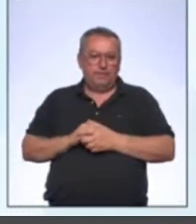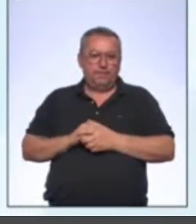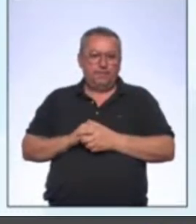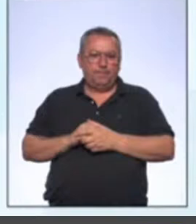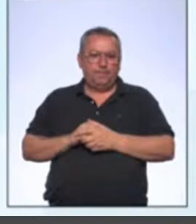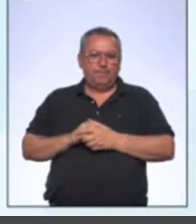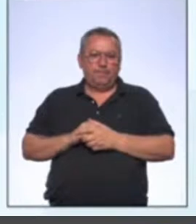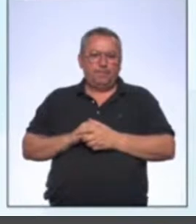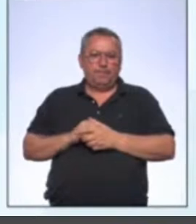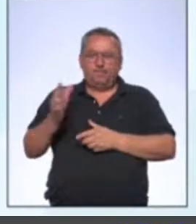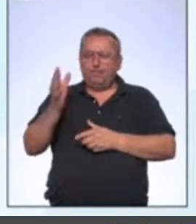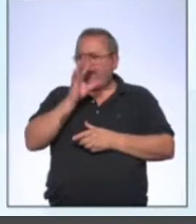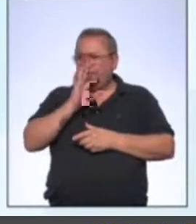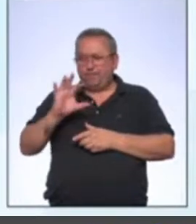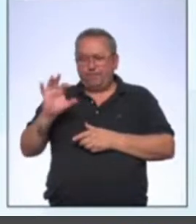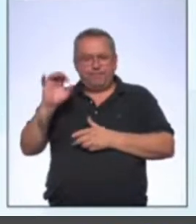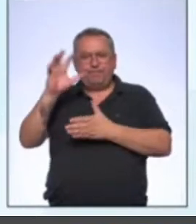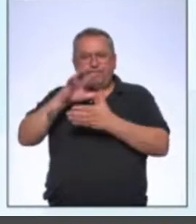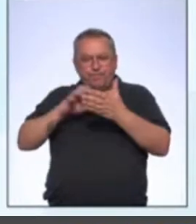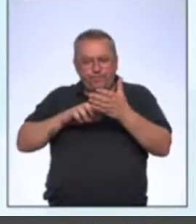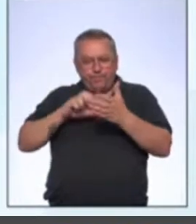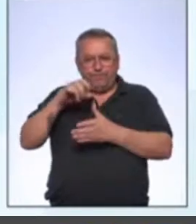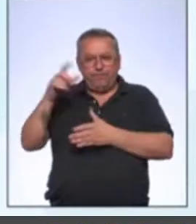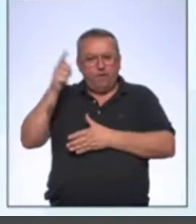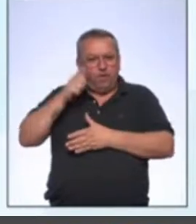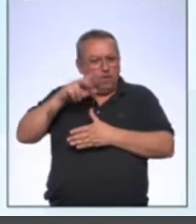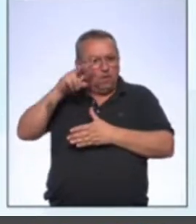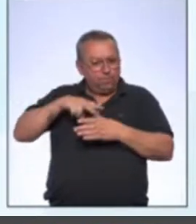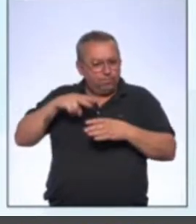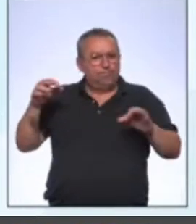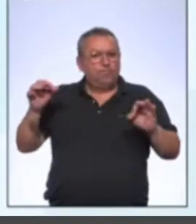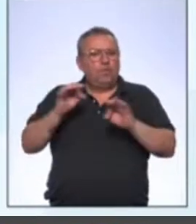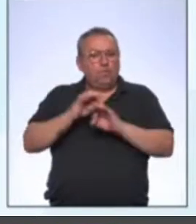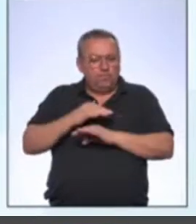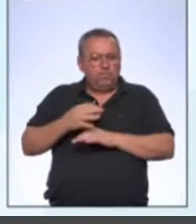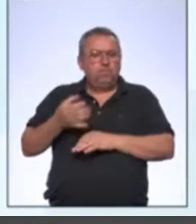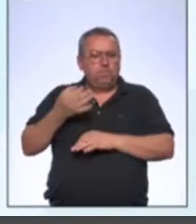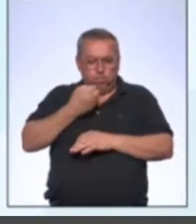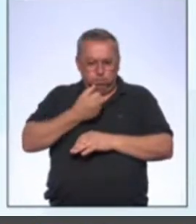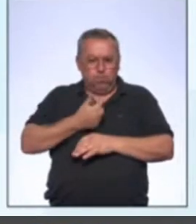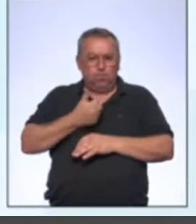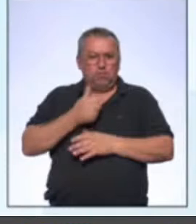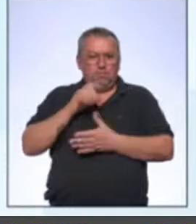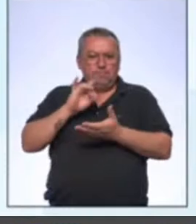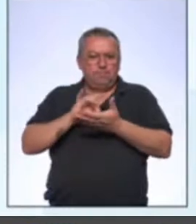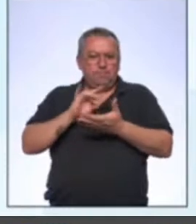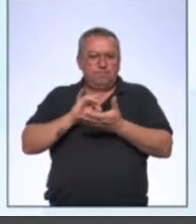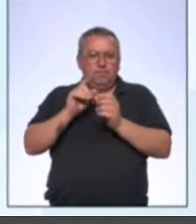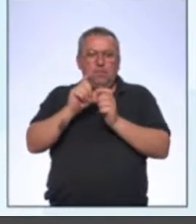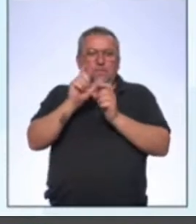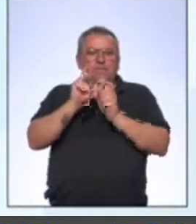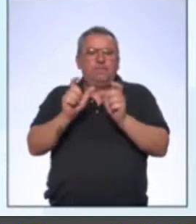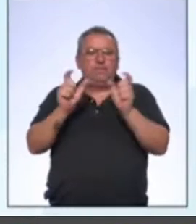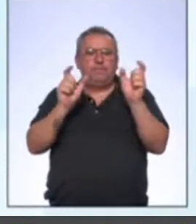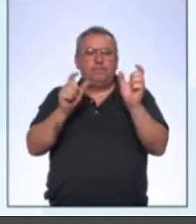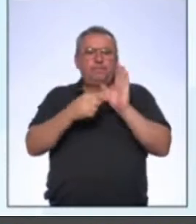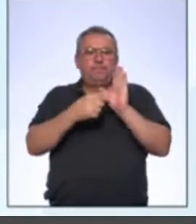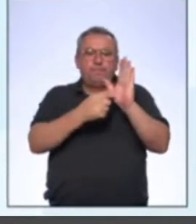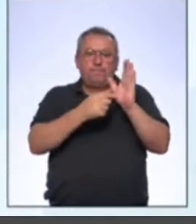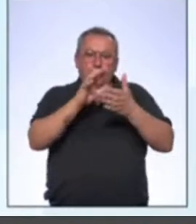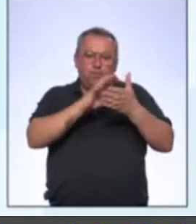É um ótimo texto, você conseguir ler na íntegra, tá bom? Então, nós temos aí. As palavras destacadas no